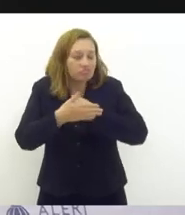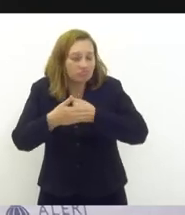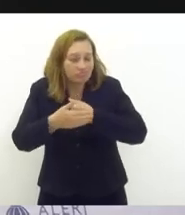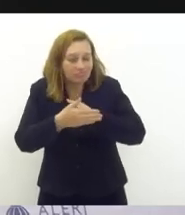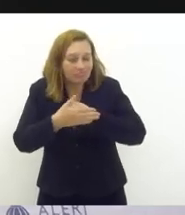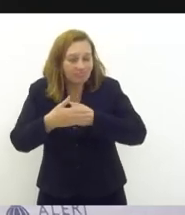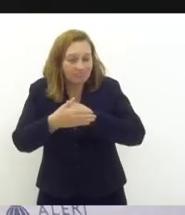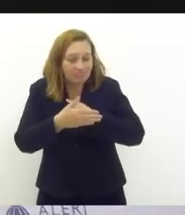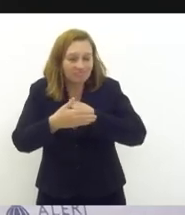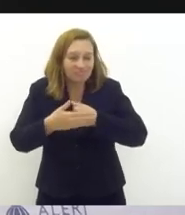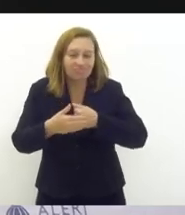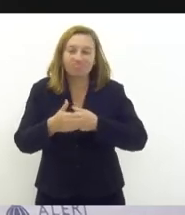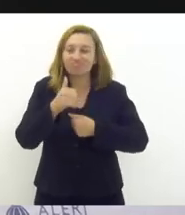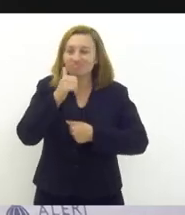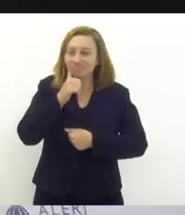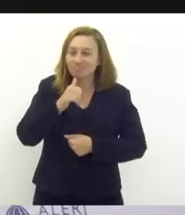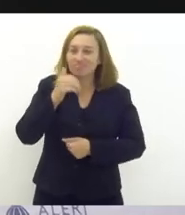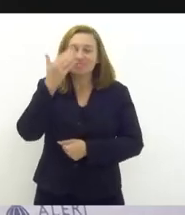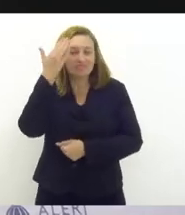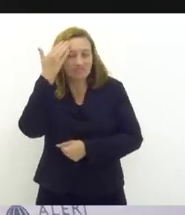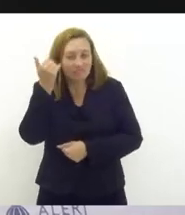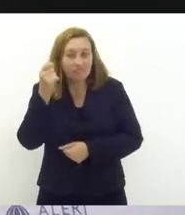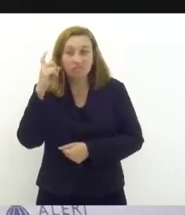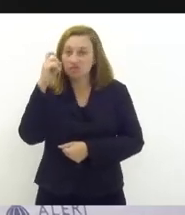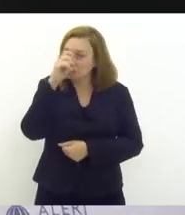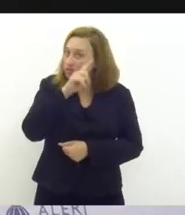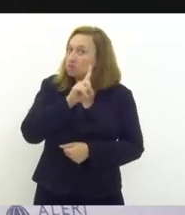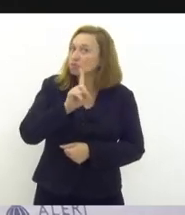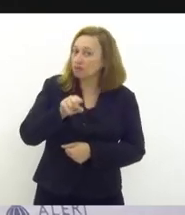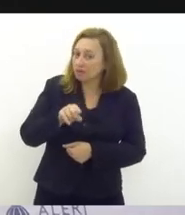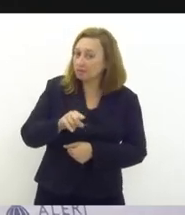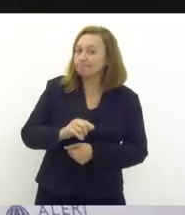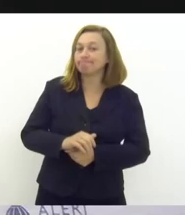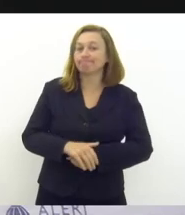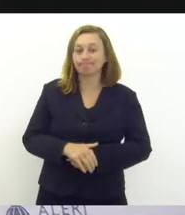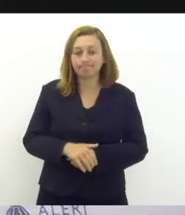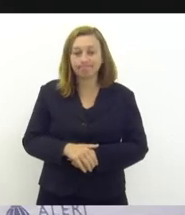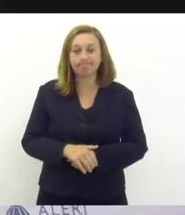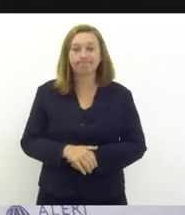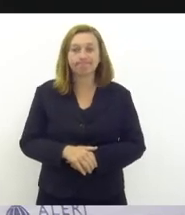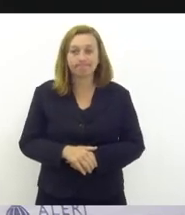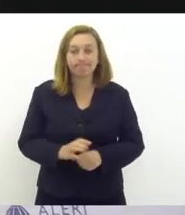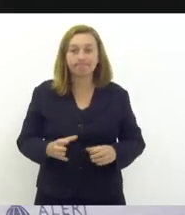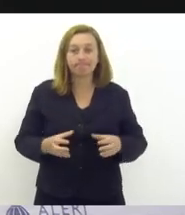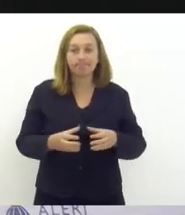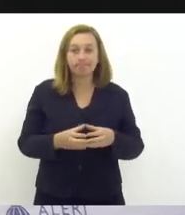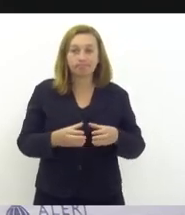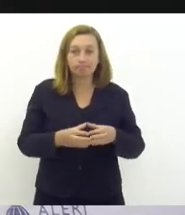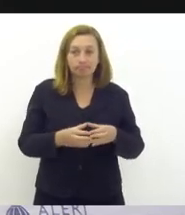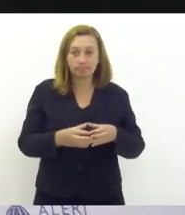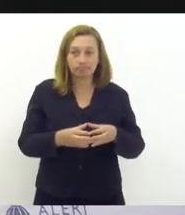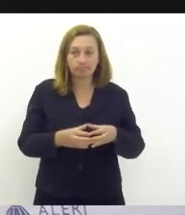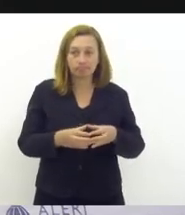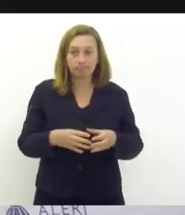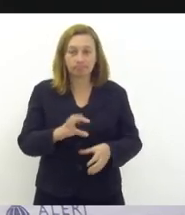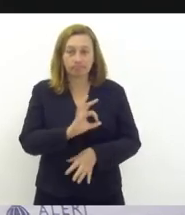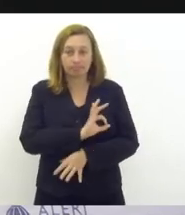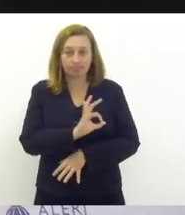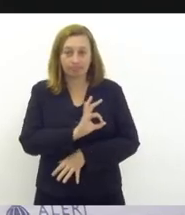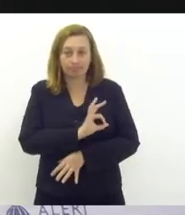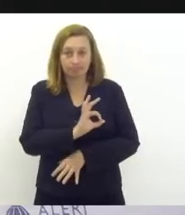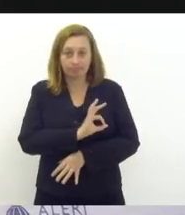eh a gente sabe o quão difícil é eh pilotar uma equipe policial